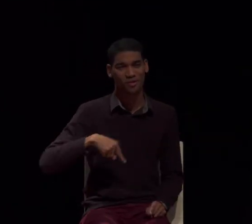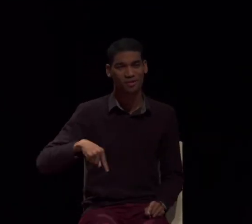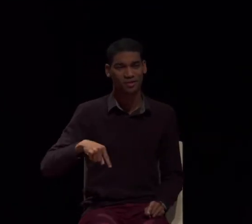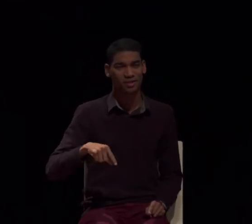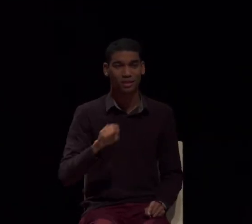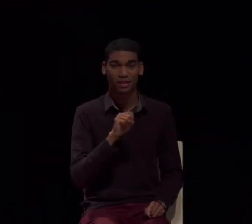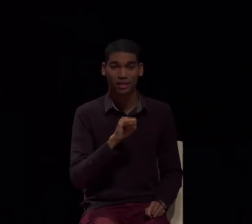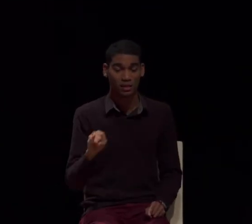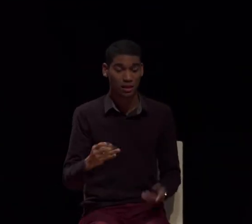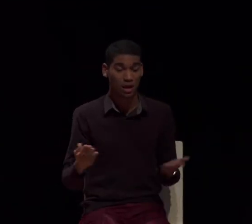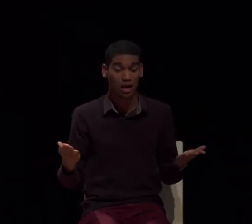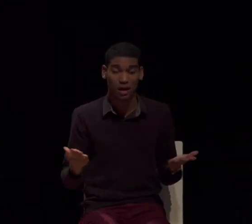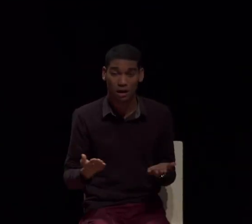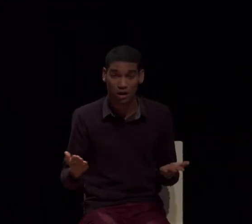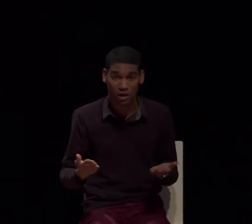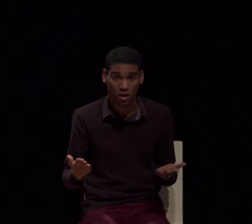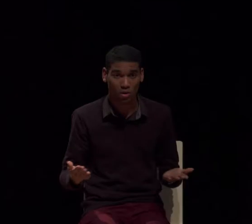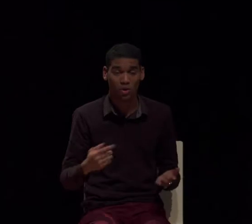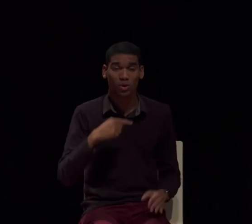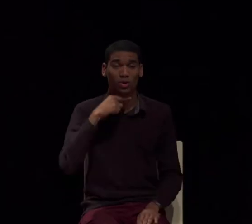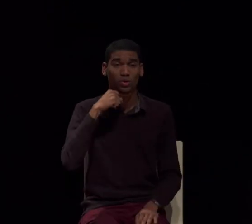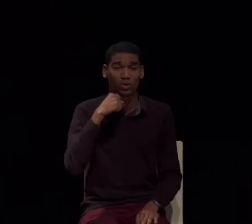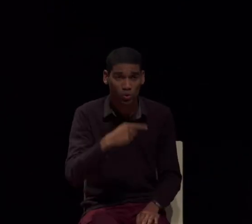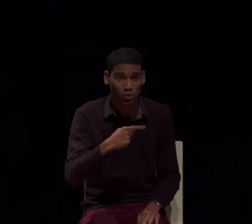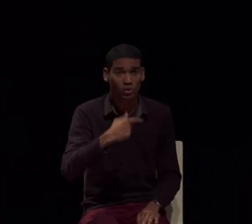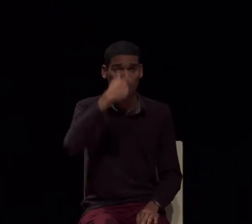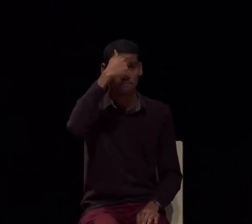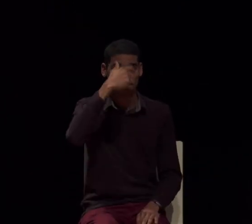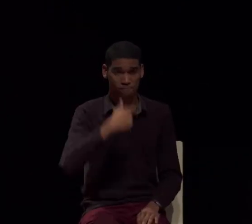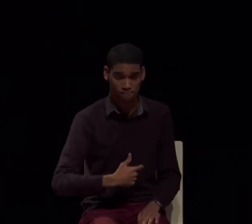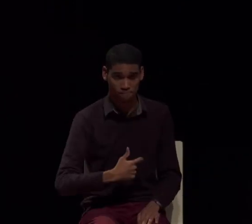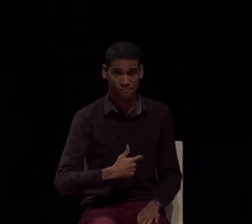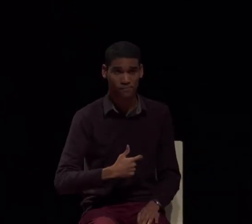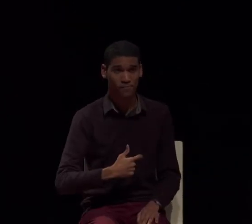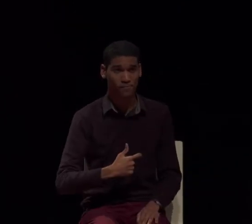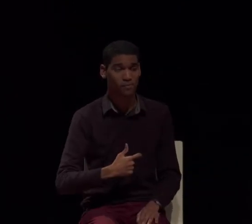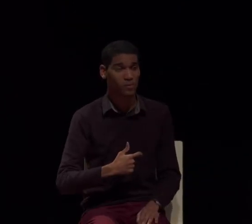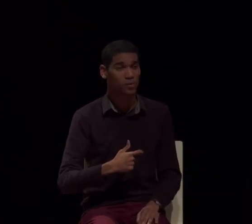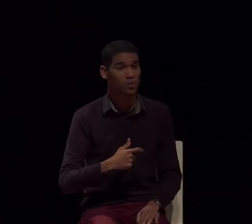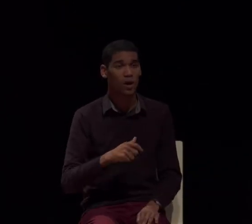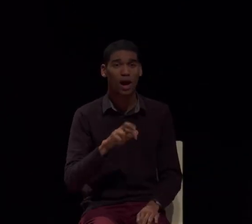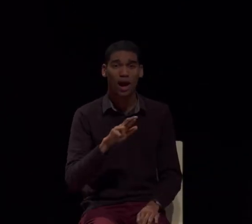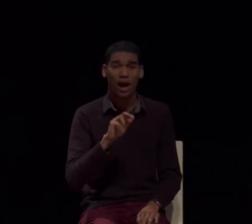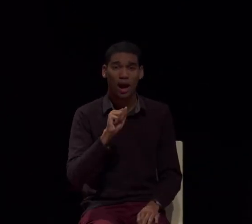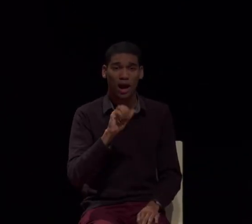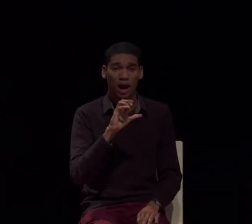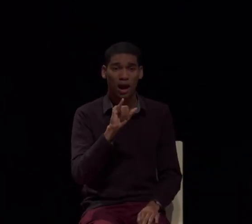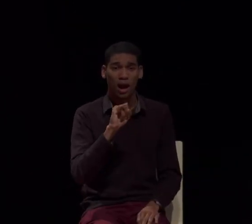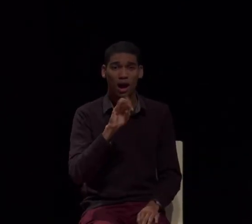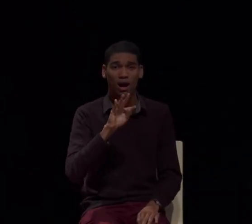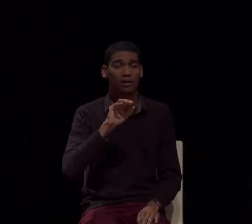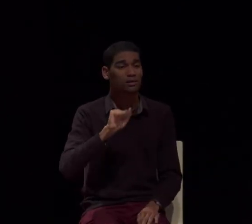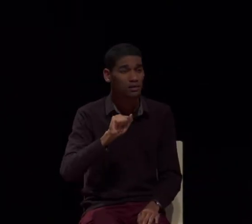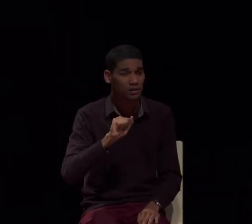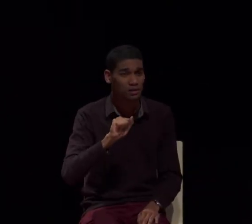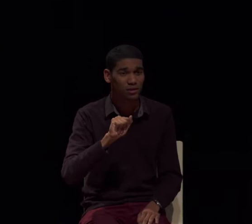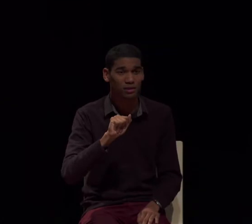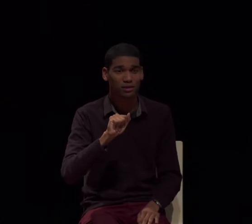conseguir agora nos identificar como pessoas racistas a idéia é que a gente pelo menos